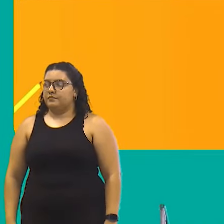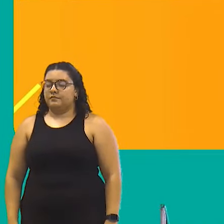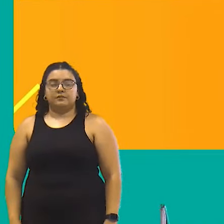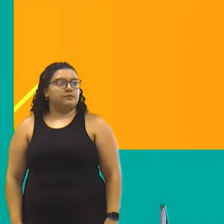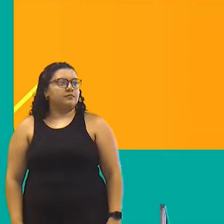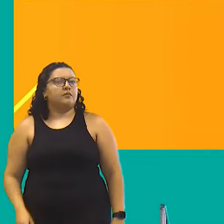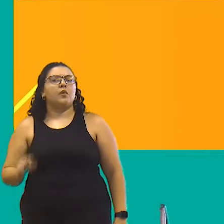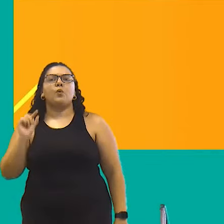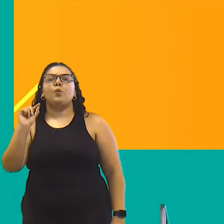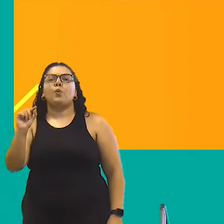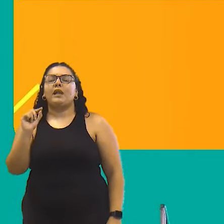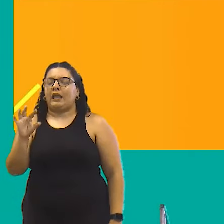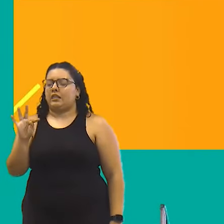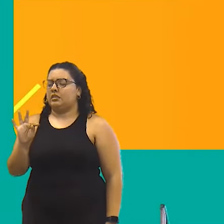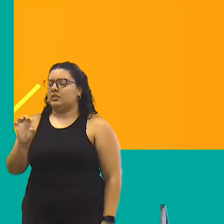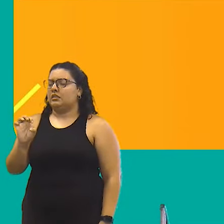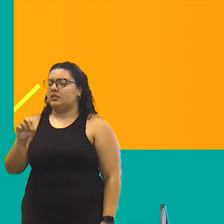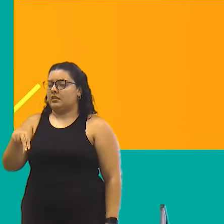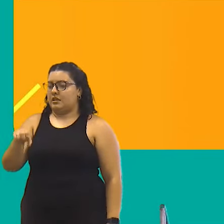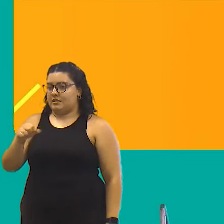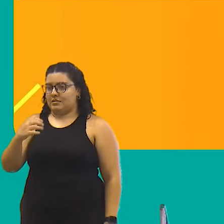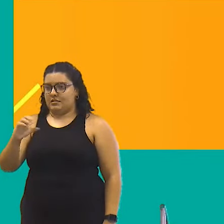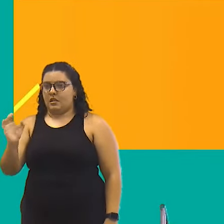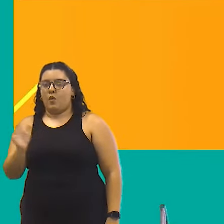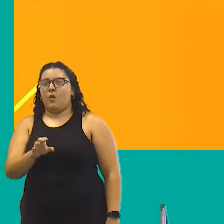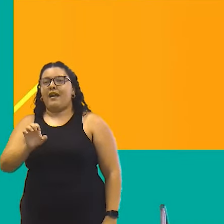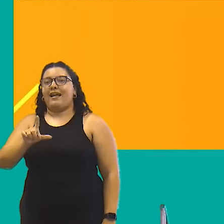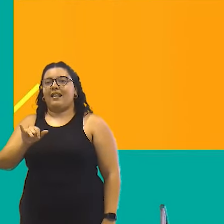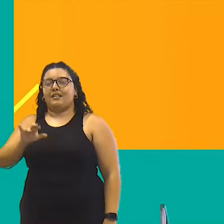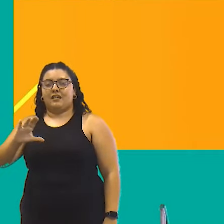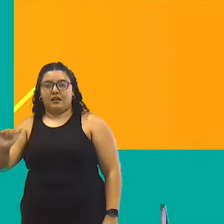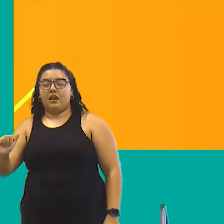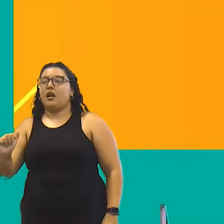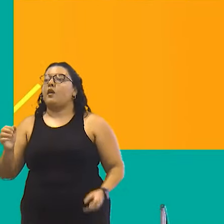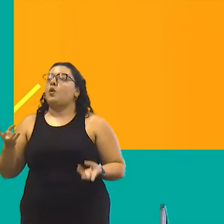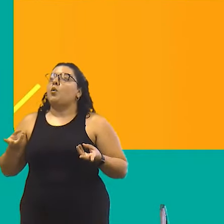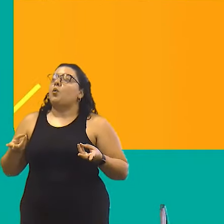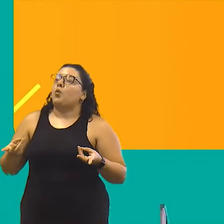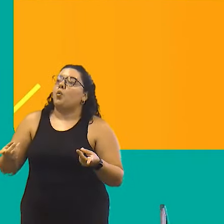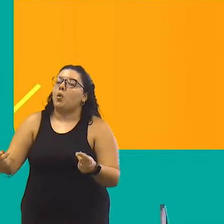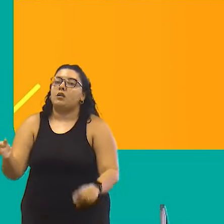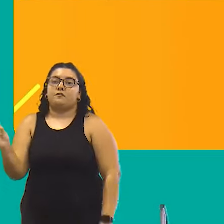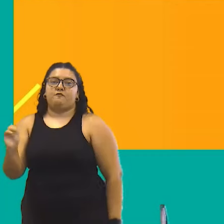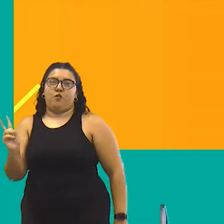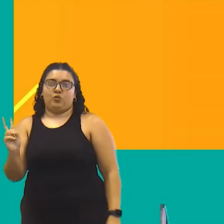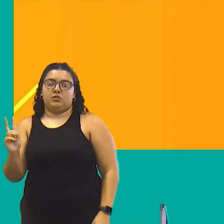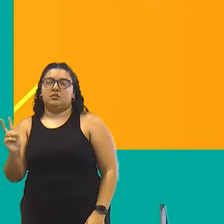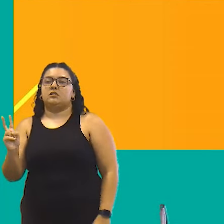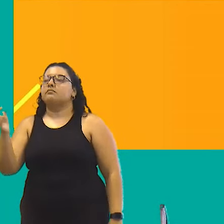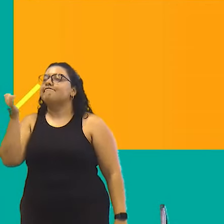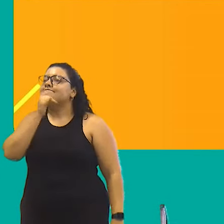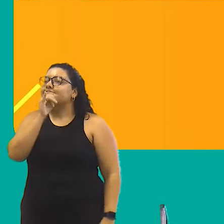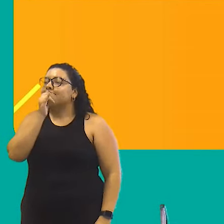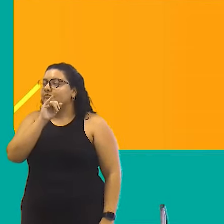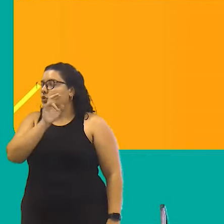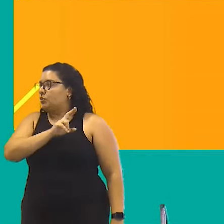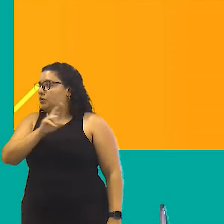O que é a tensão elétrica? É a quantidade de volts, também